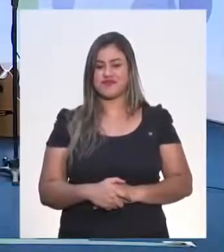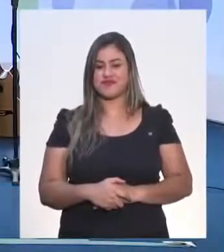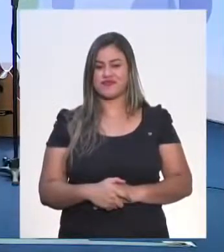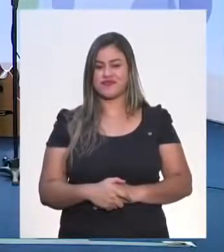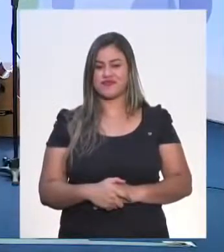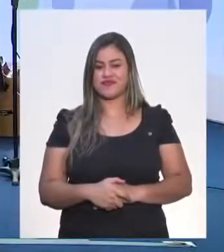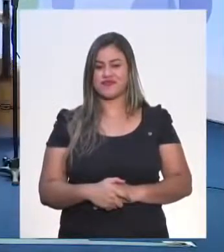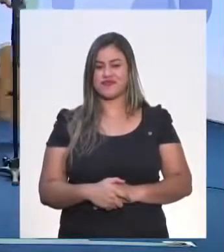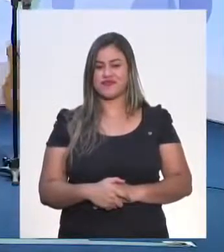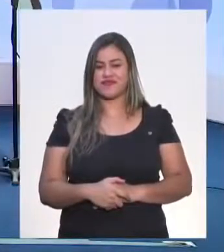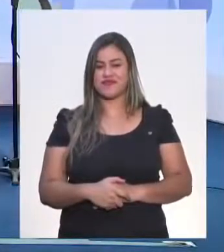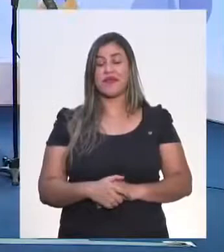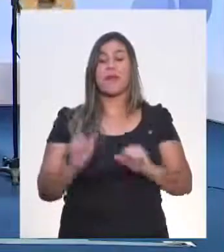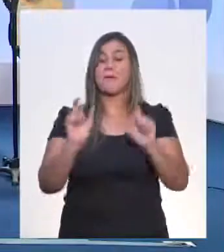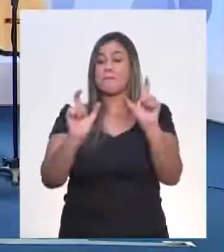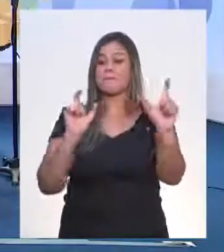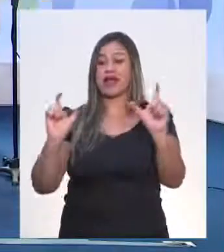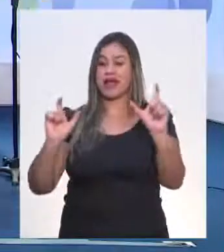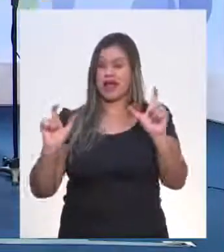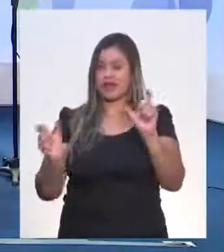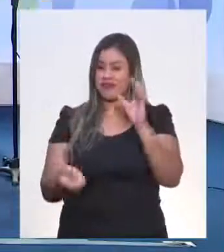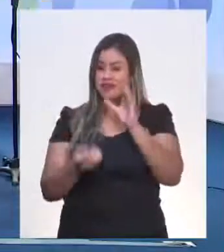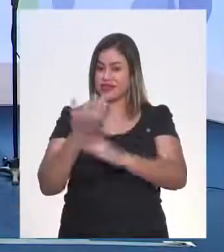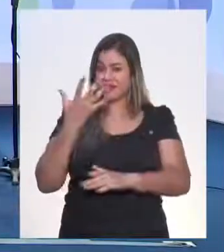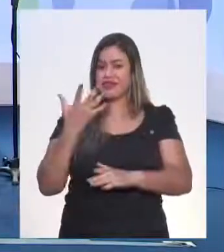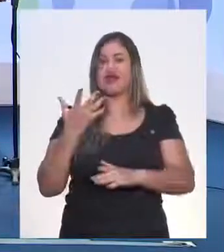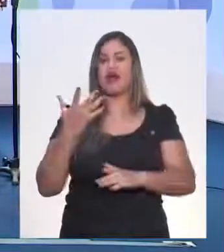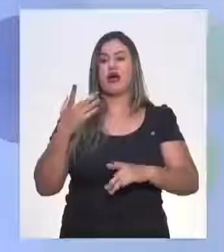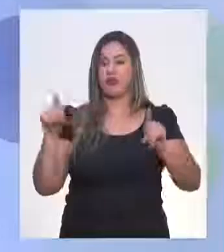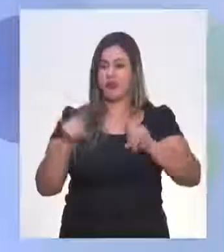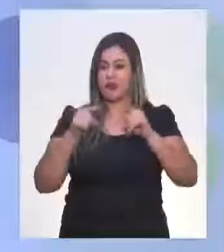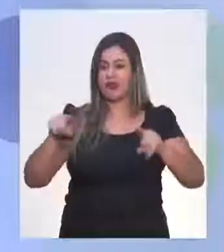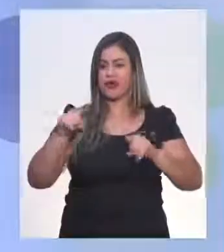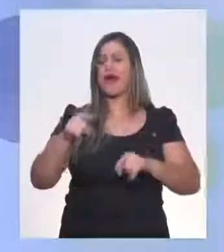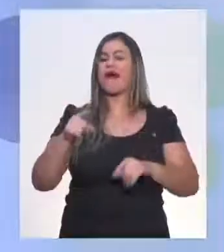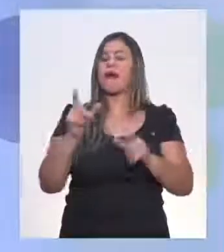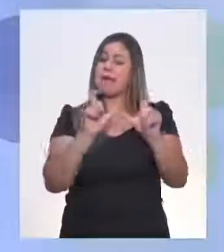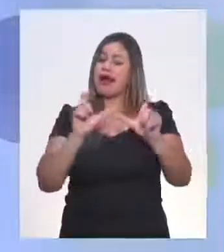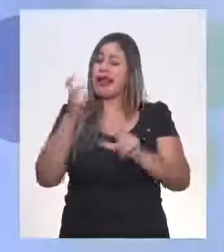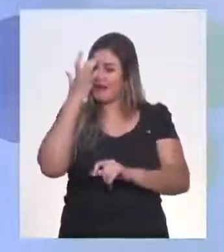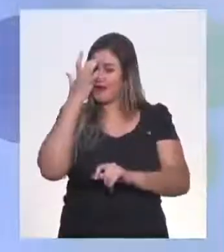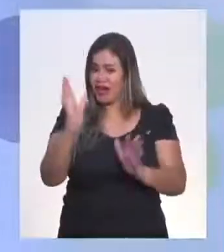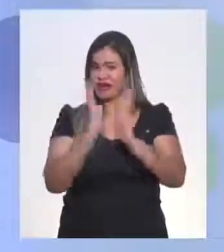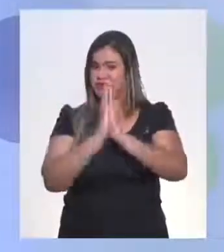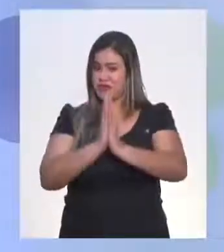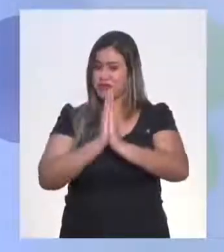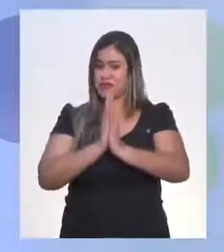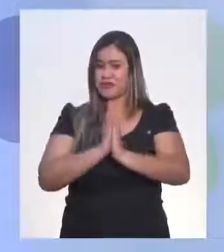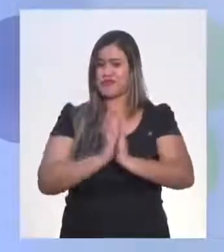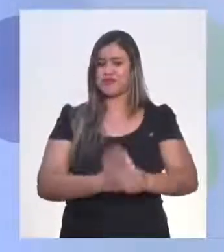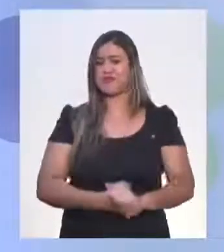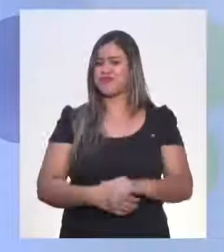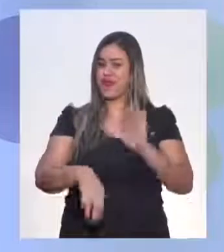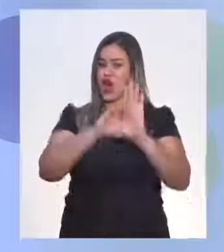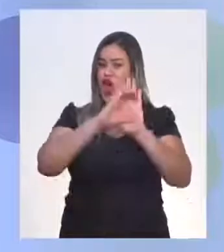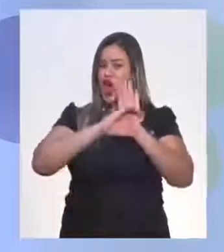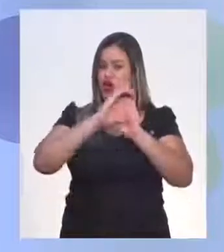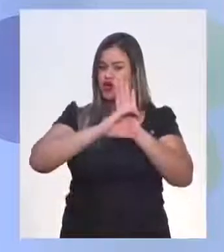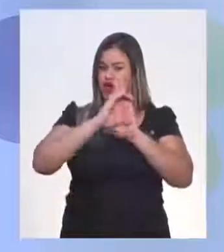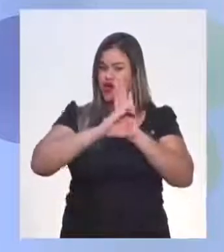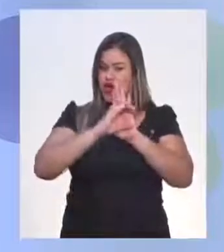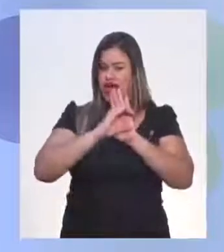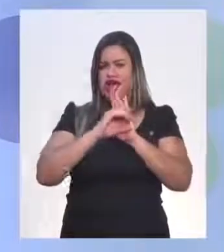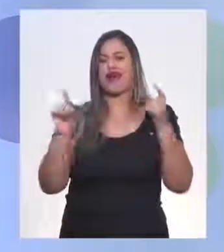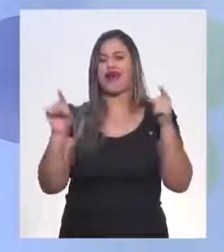vamos fazer ele sofrer palavras mas palavra fácil né aquela lá foi sacanagem Tadinho constitucionalismo